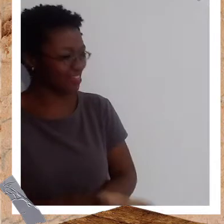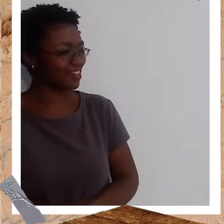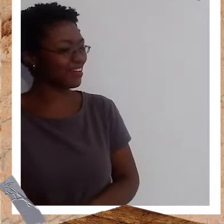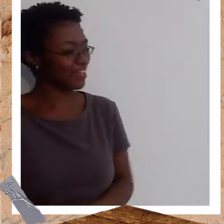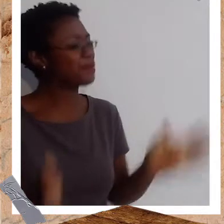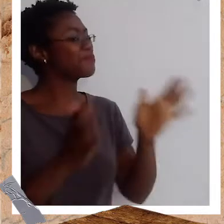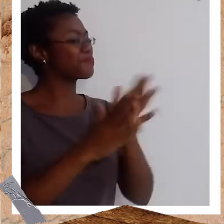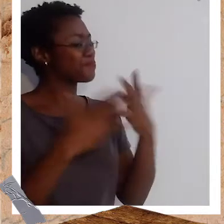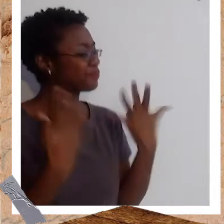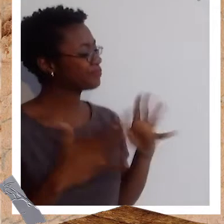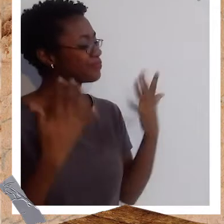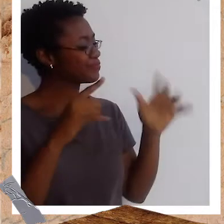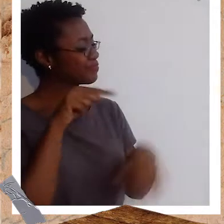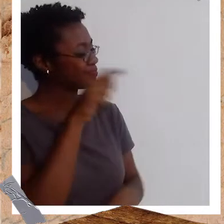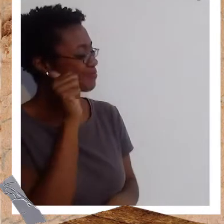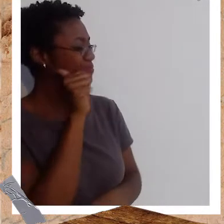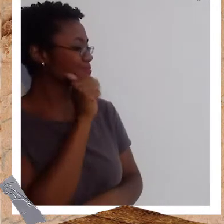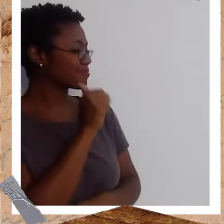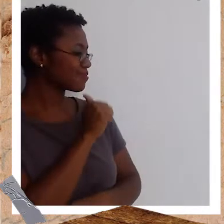salve